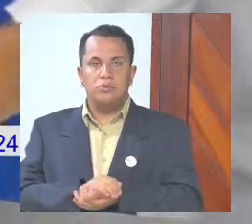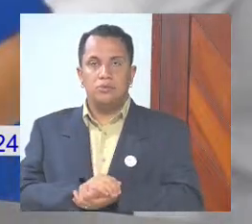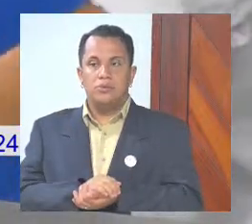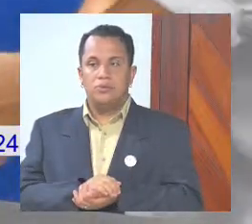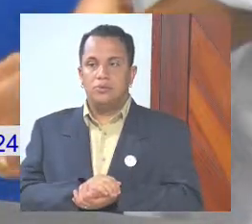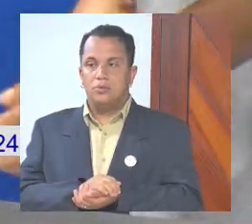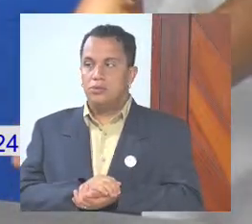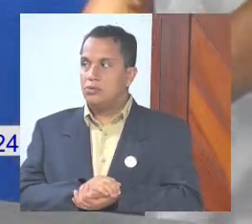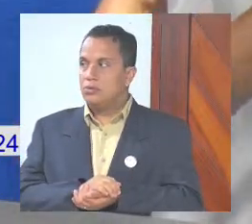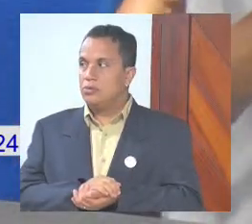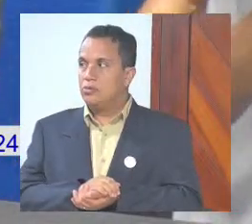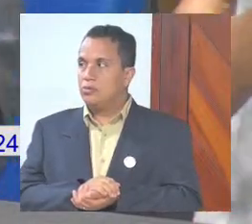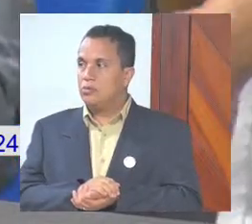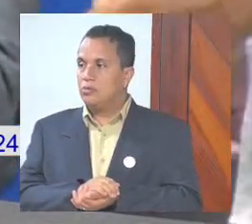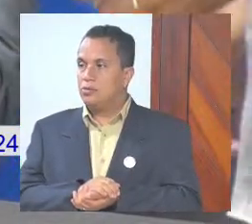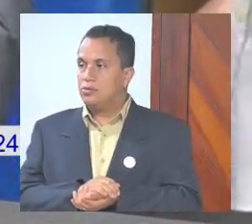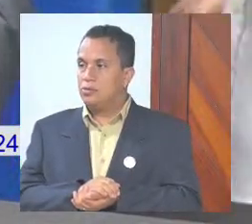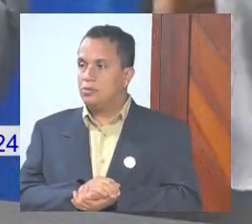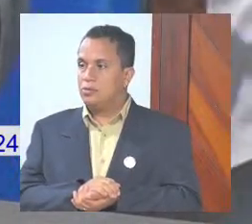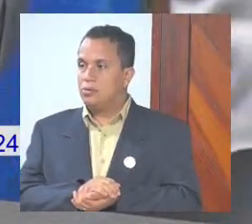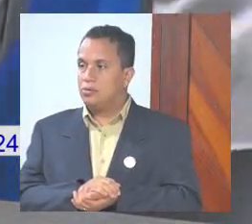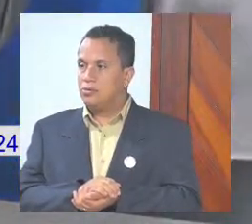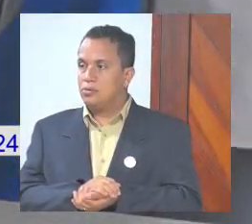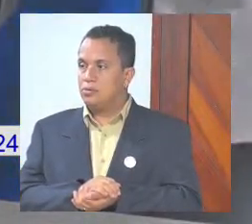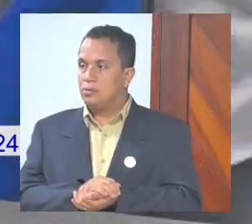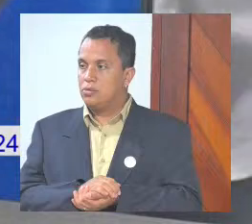de cultura.